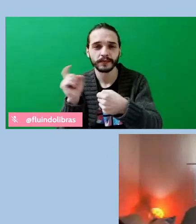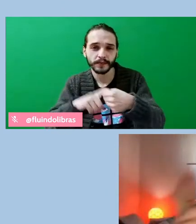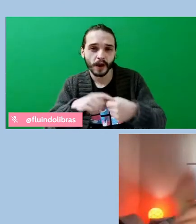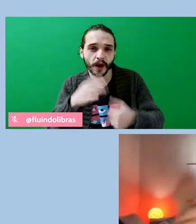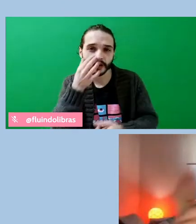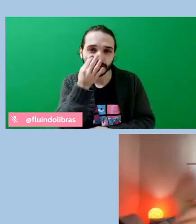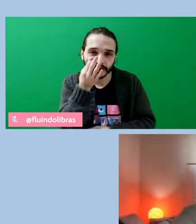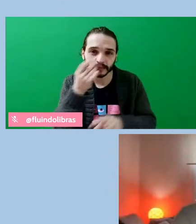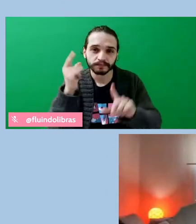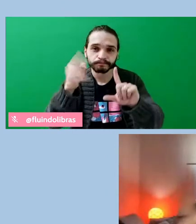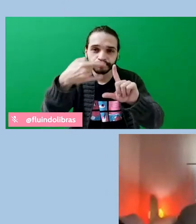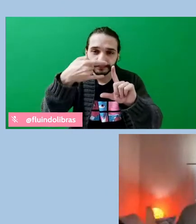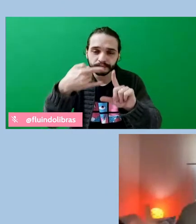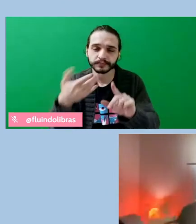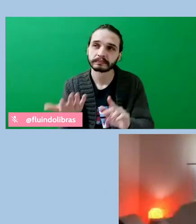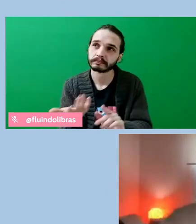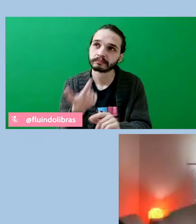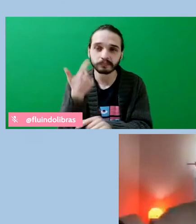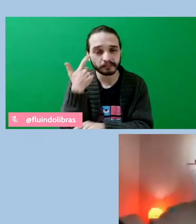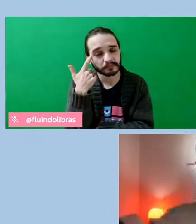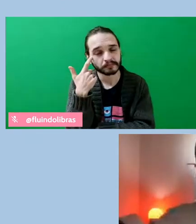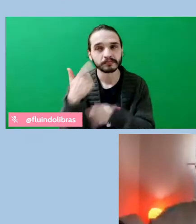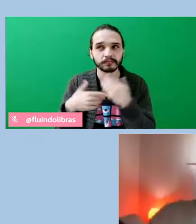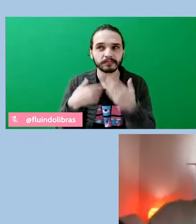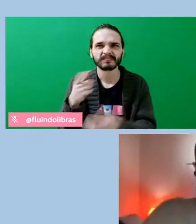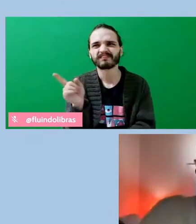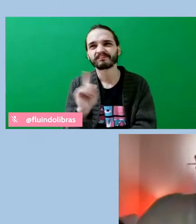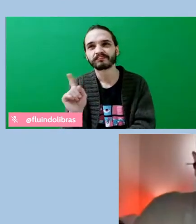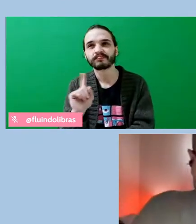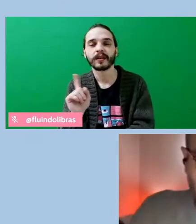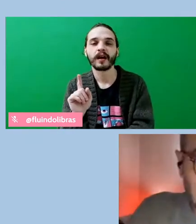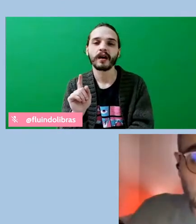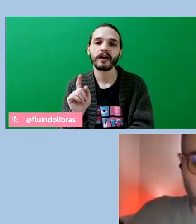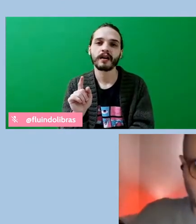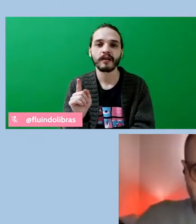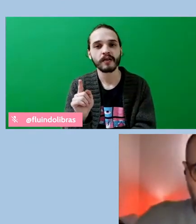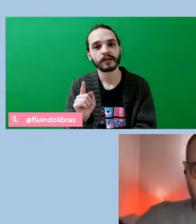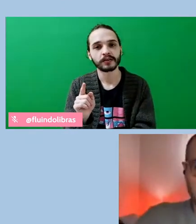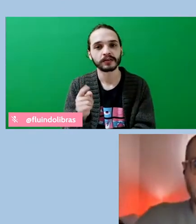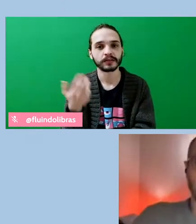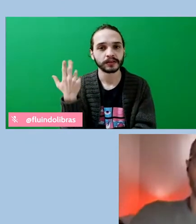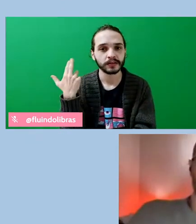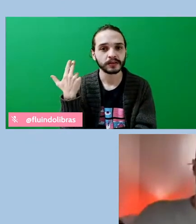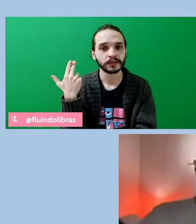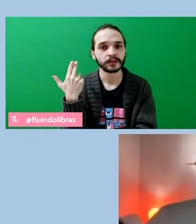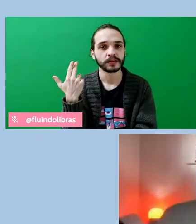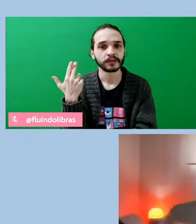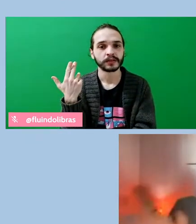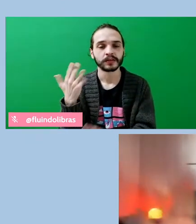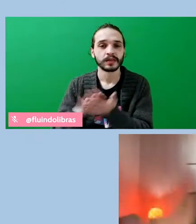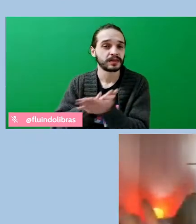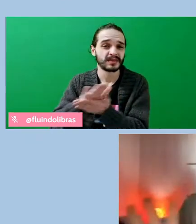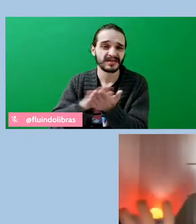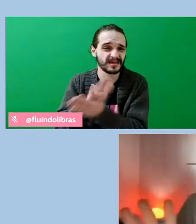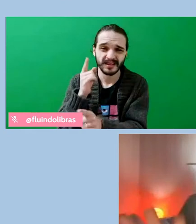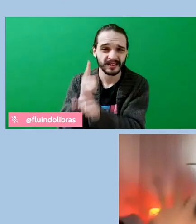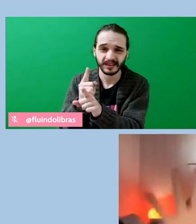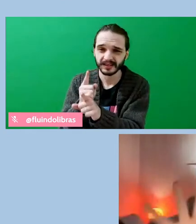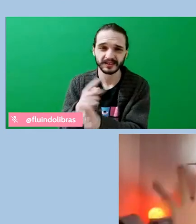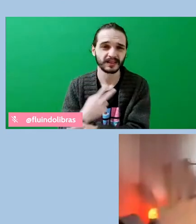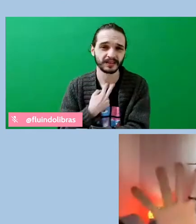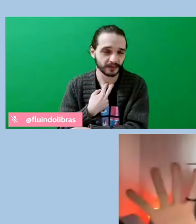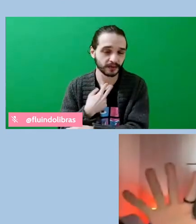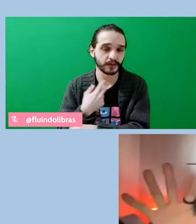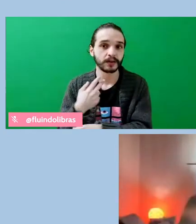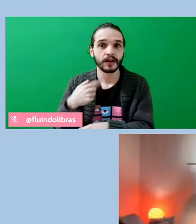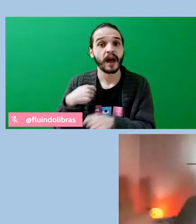possibilidade, um tempo. Uma época, quando a gente achou que a gente não poderia nem se encontrar para filmar, a gente falou, bom, vamos fazer então um Zoom, uma